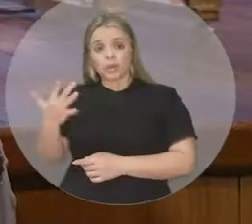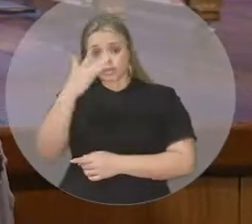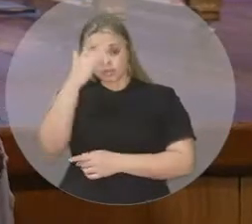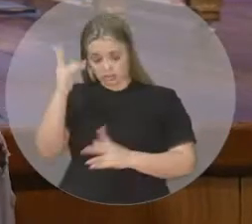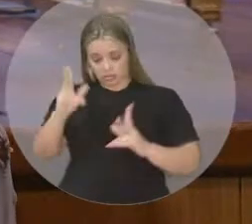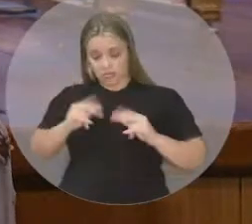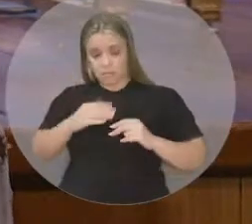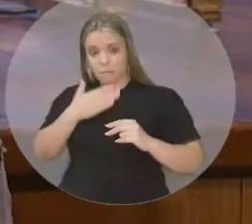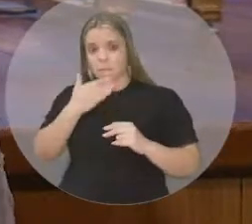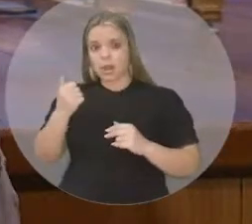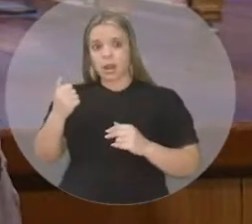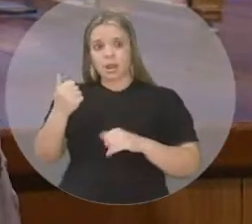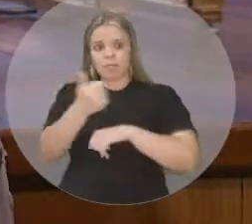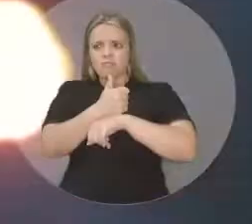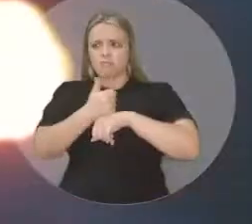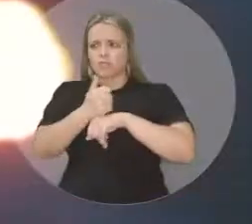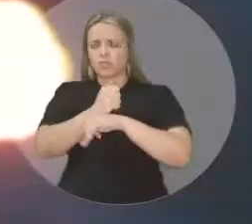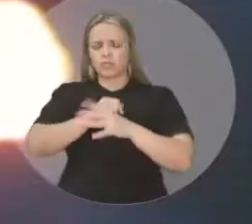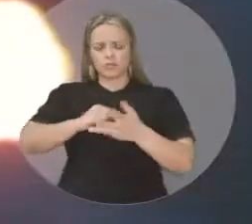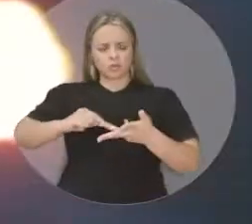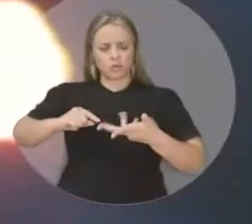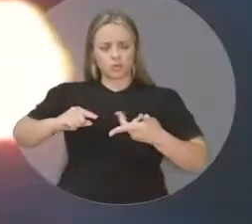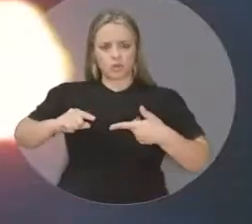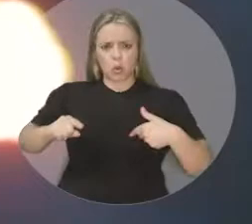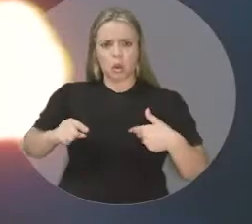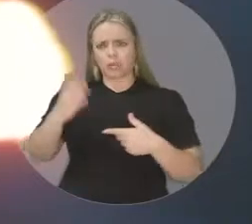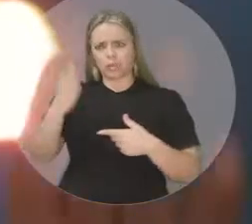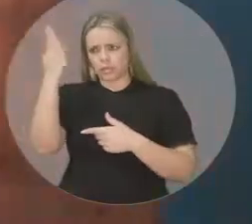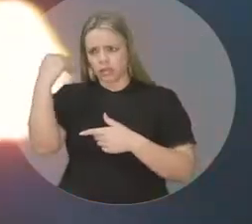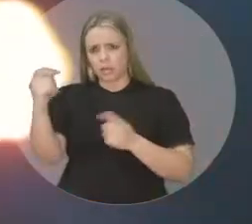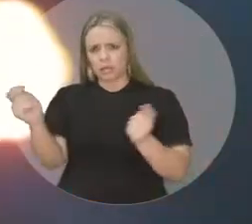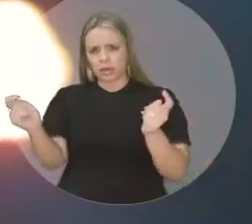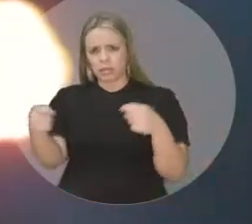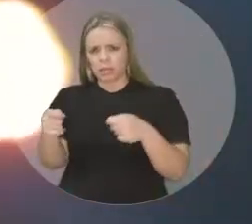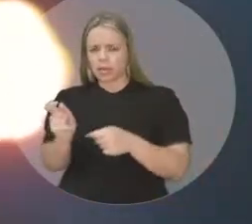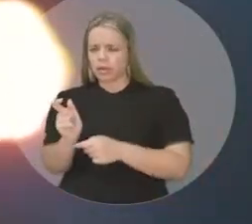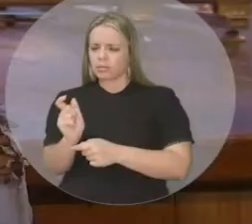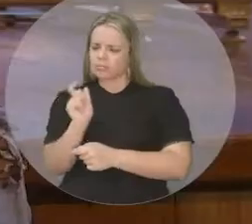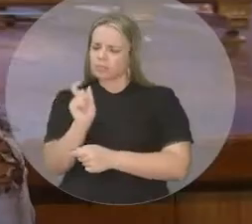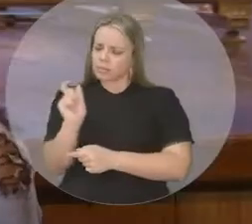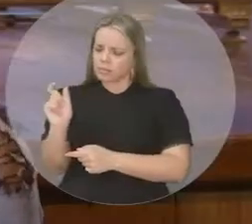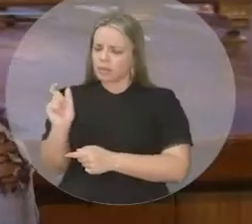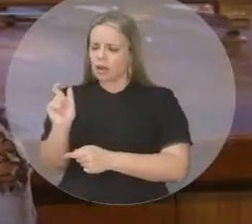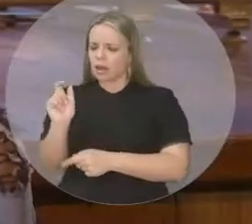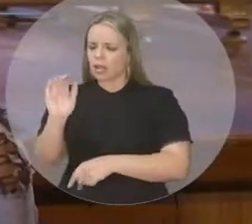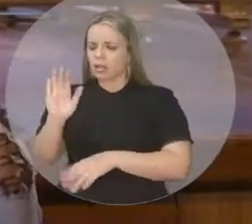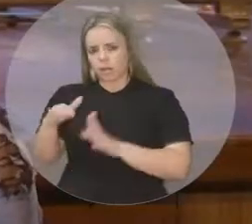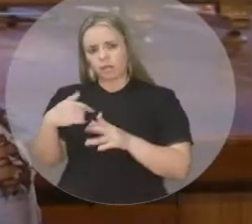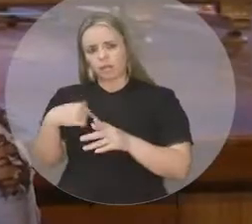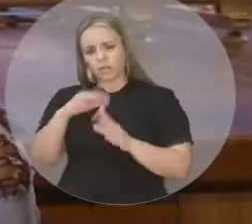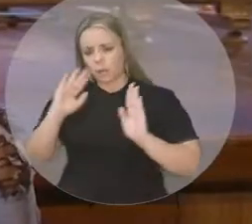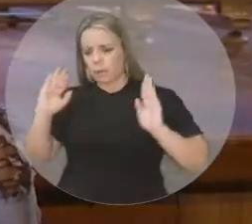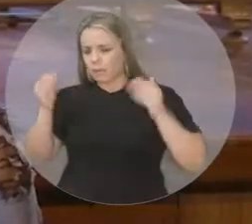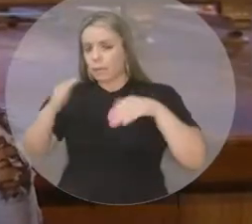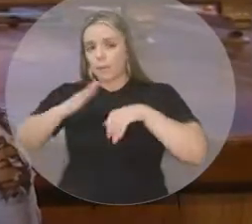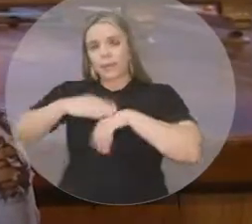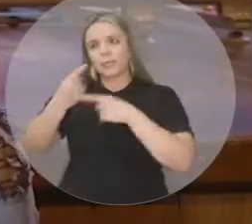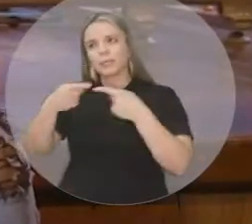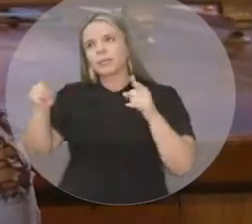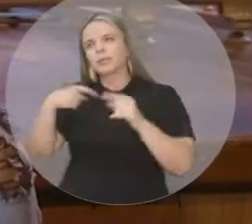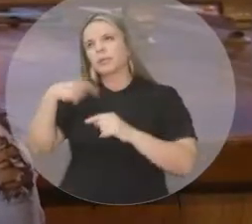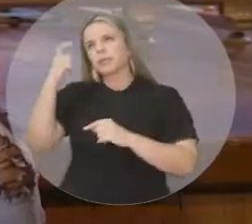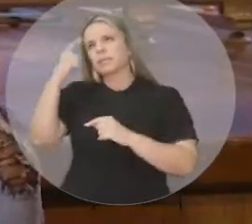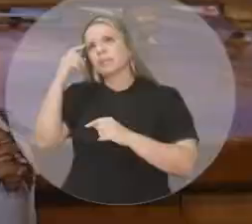estamos com uma grande expectativa. Vamos trilhar agora o caminho do rock aí. É difícil, né? Rock and roll instrumental